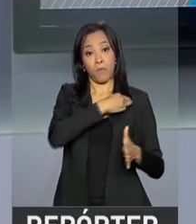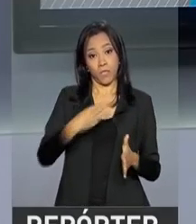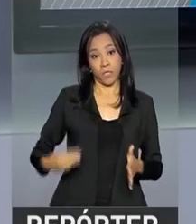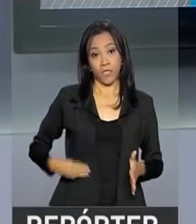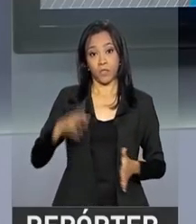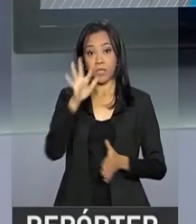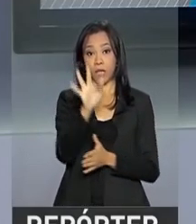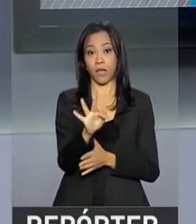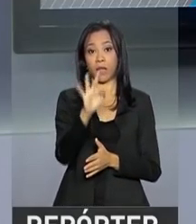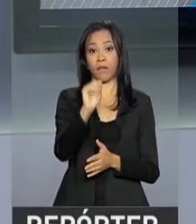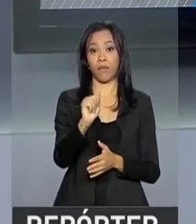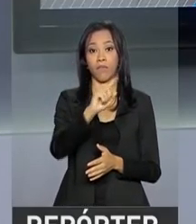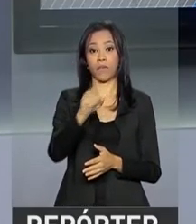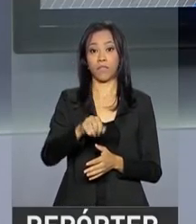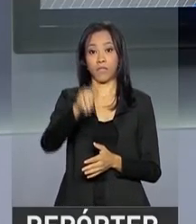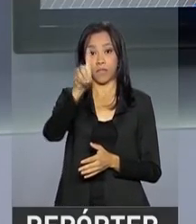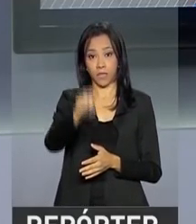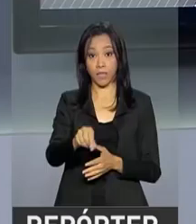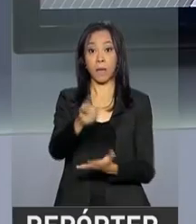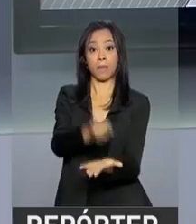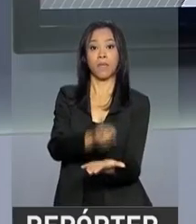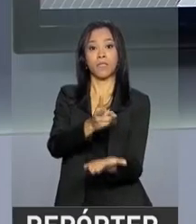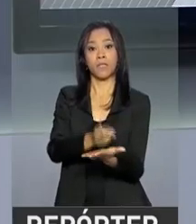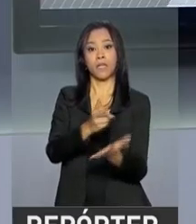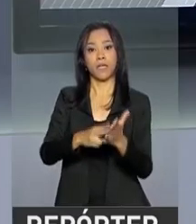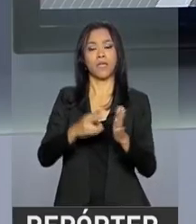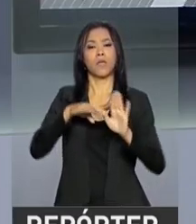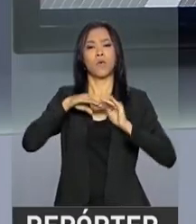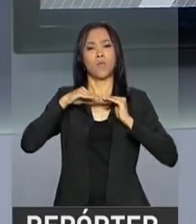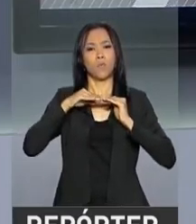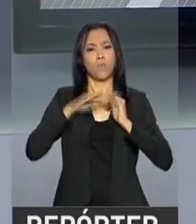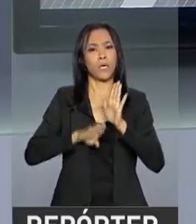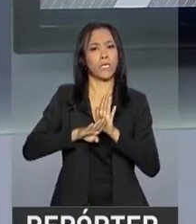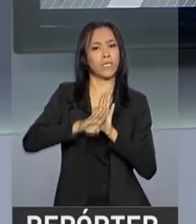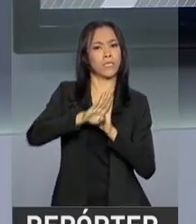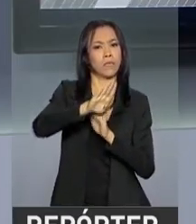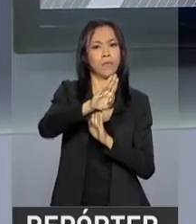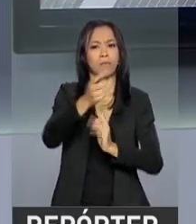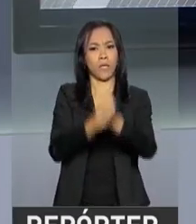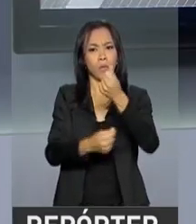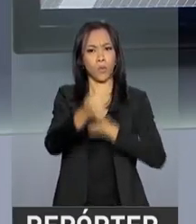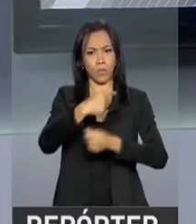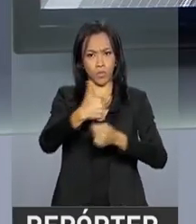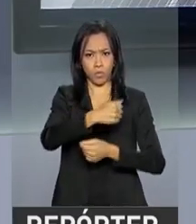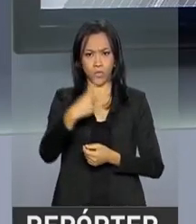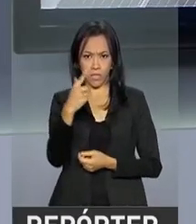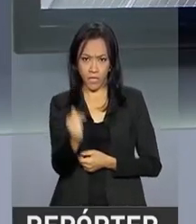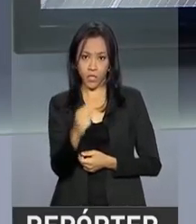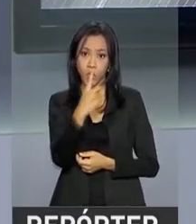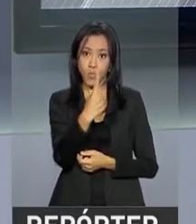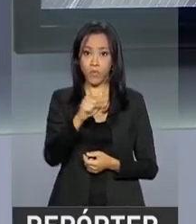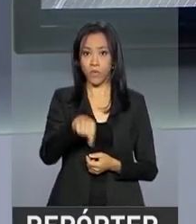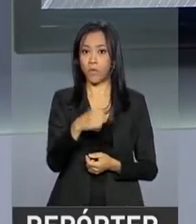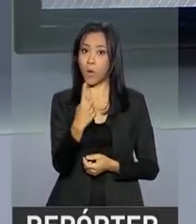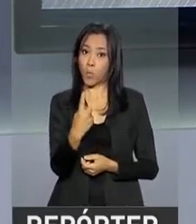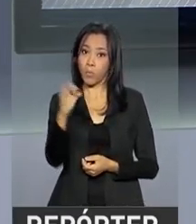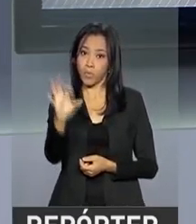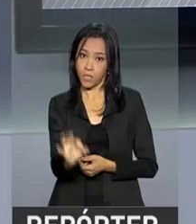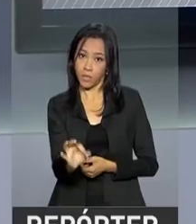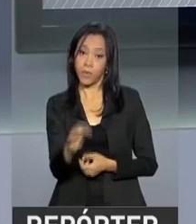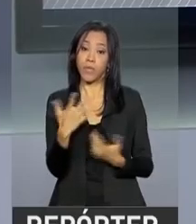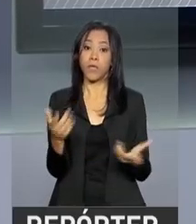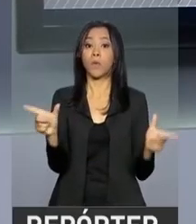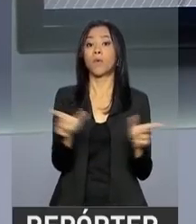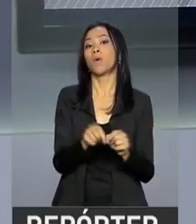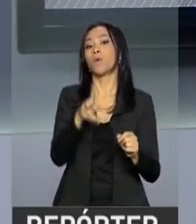mantêm a expectativa sobre o crescimento da economia em 2017 de algo próximo a 1,1 por cento do produto